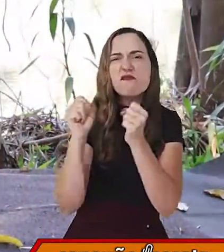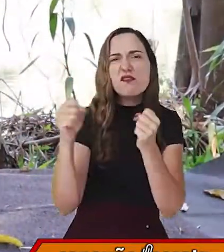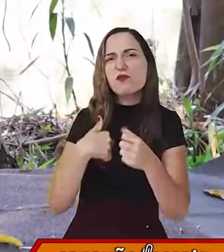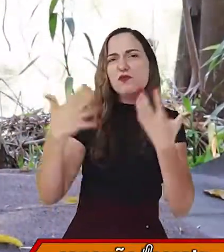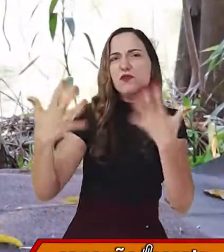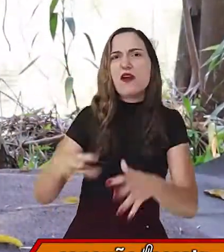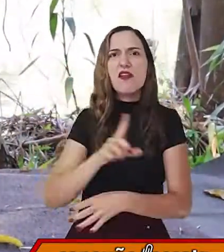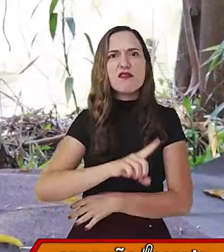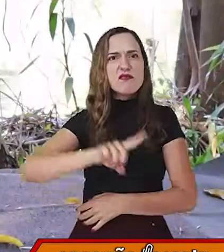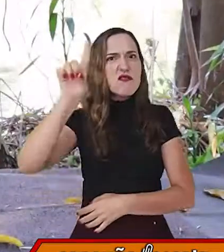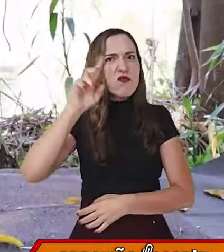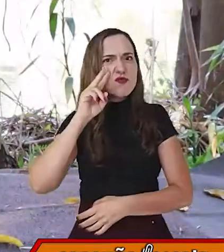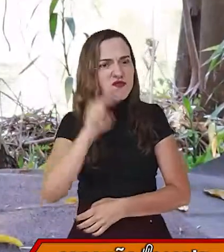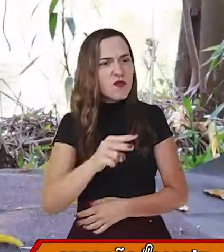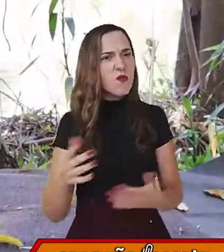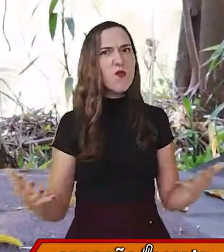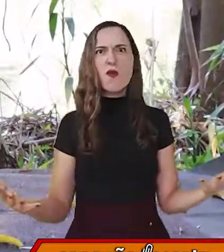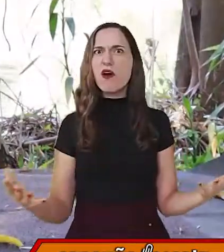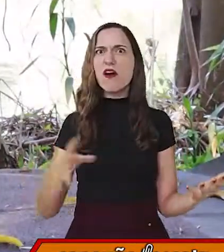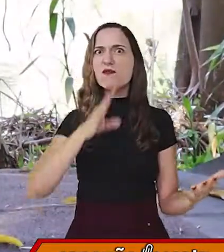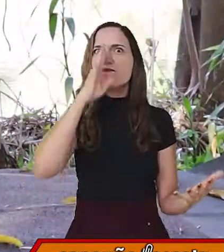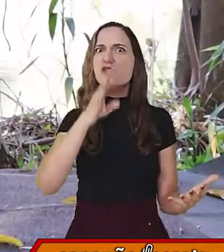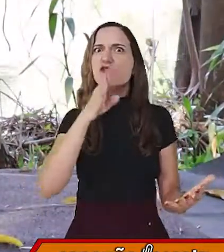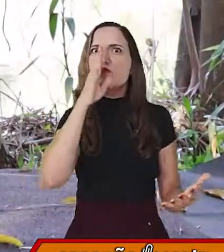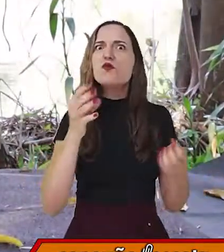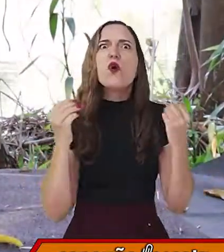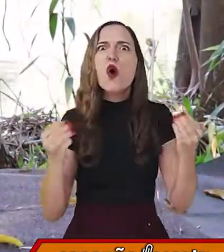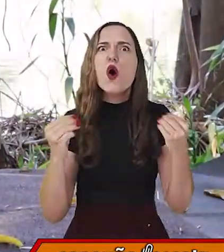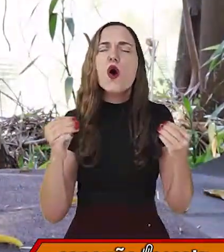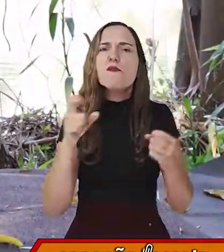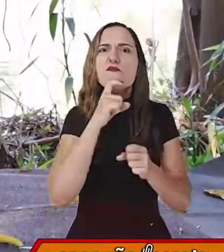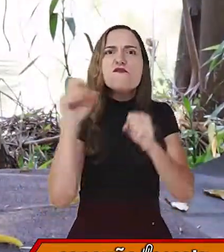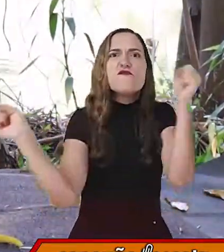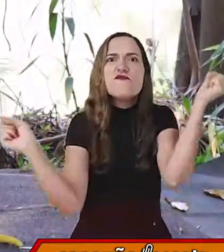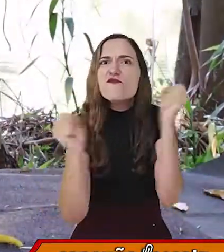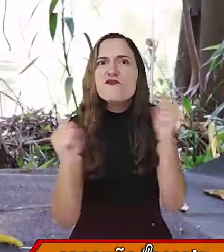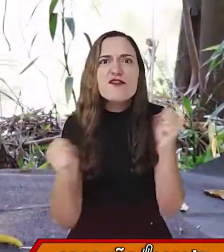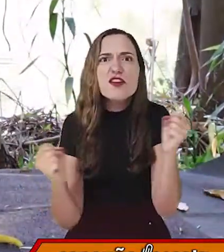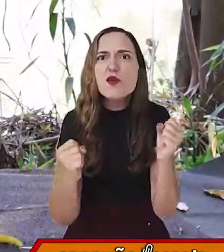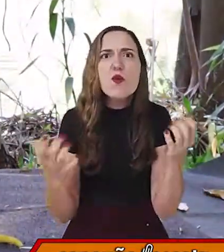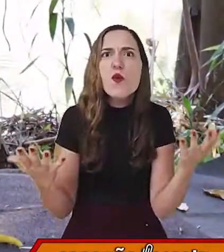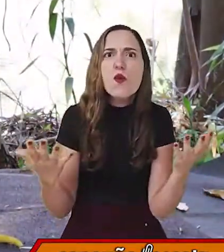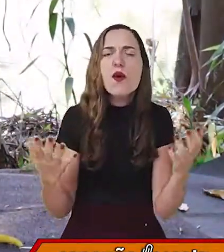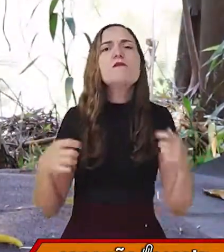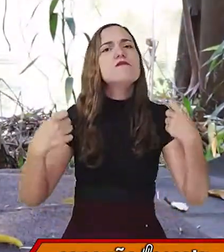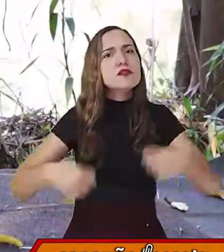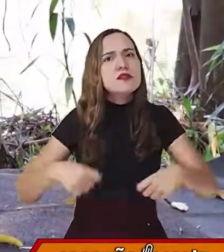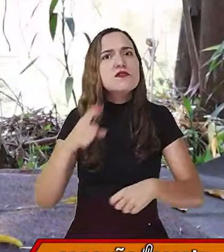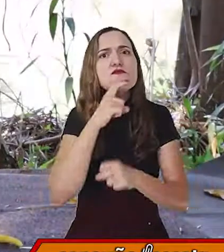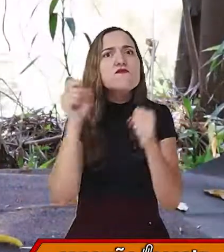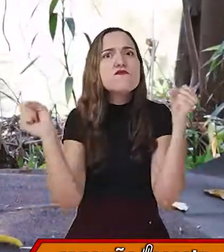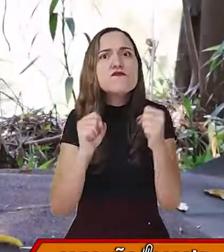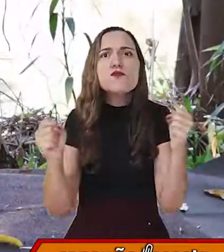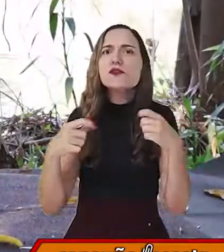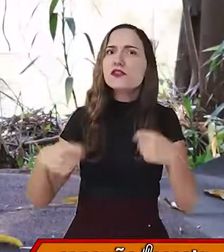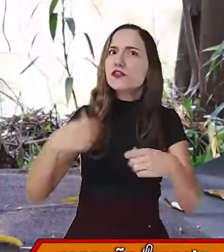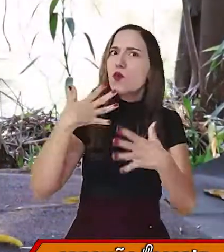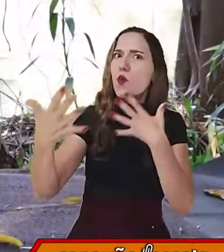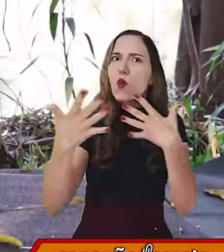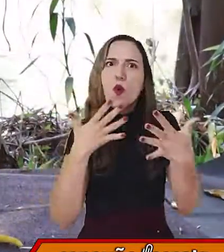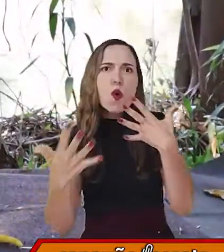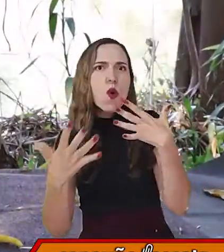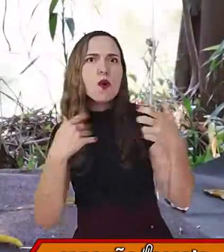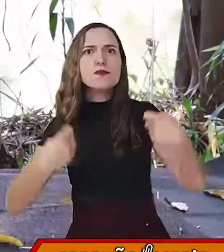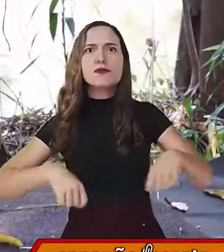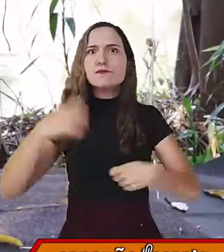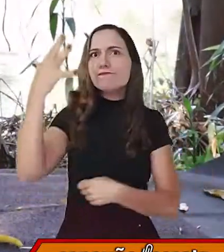indignado. Como que vai ser isso? Mas quem que vai florescer no inverno? O inverno precisa de cor, o inverno precisa